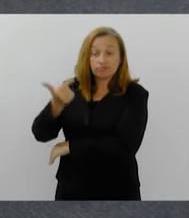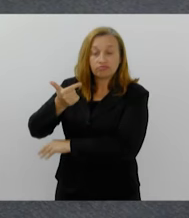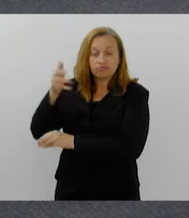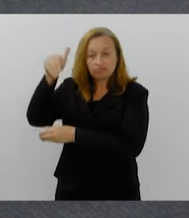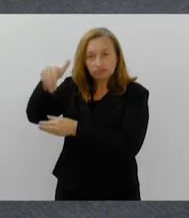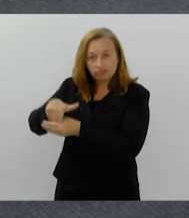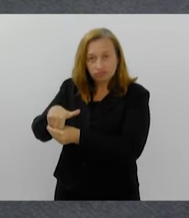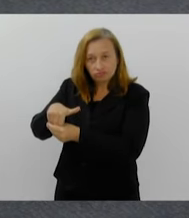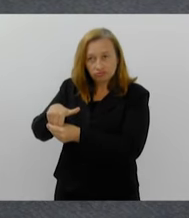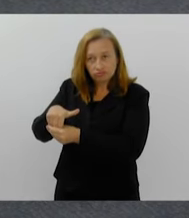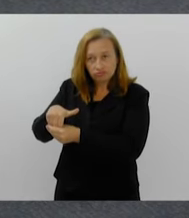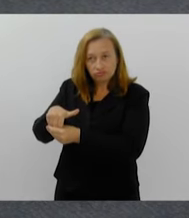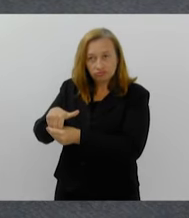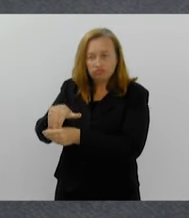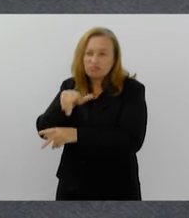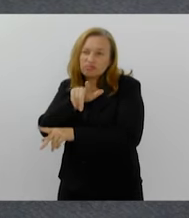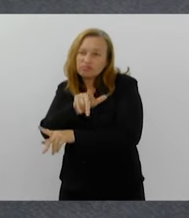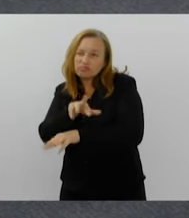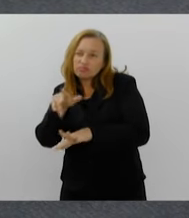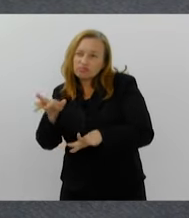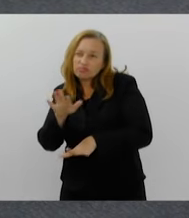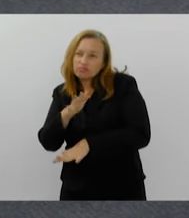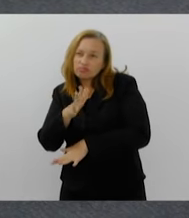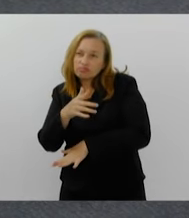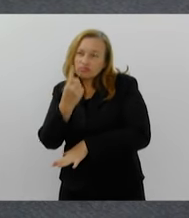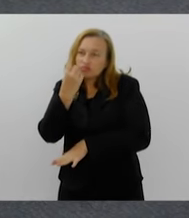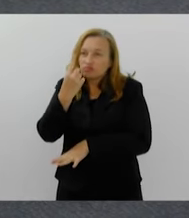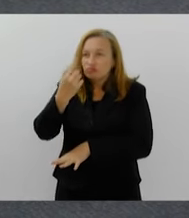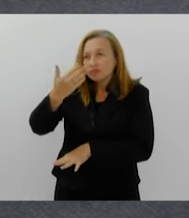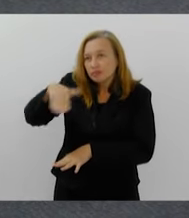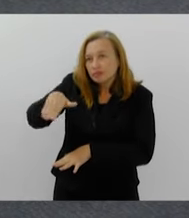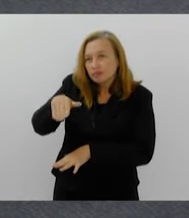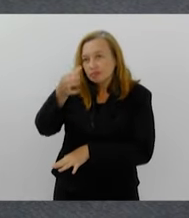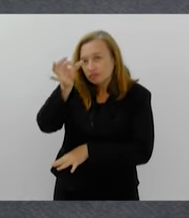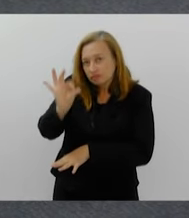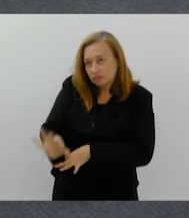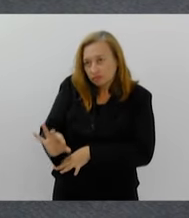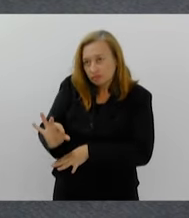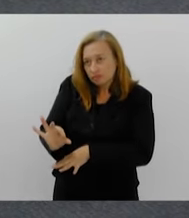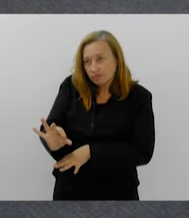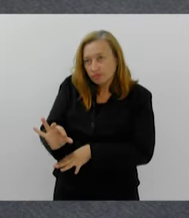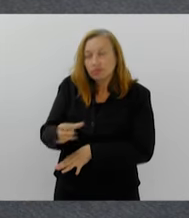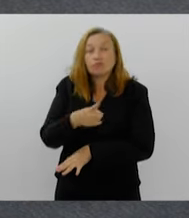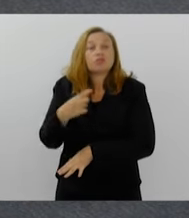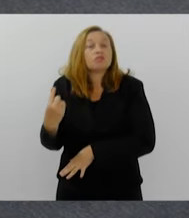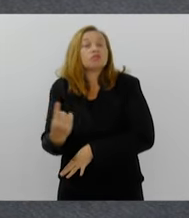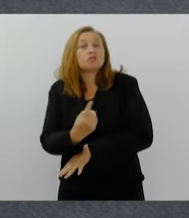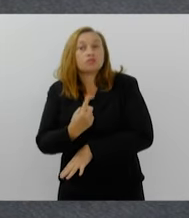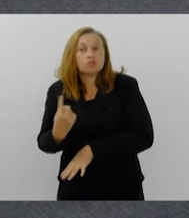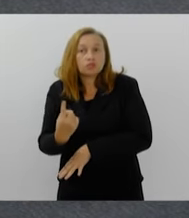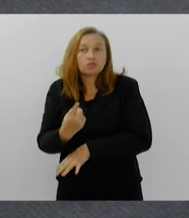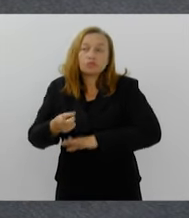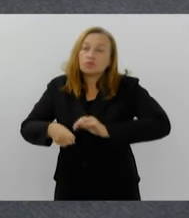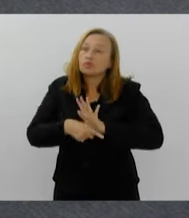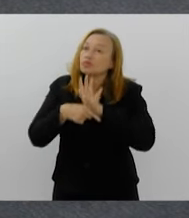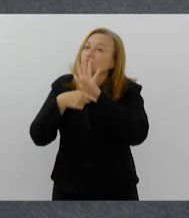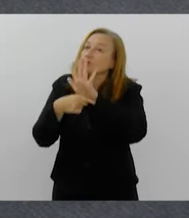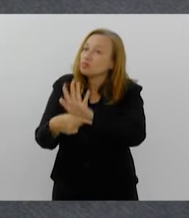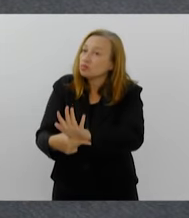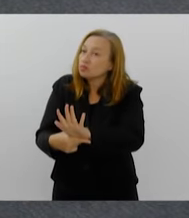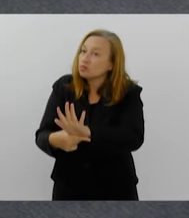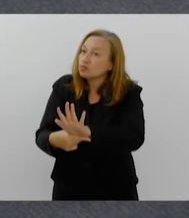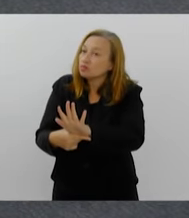turno por uma diferença de apenas 1,5%. E nós estávamos ajudando